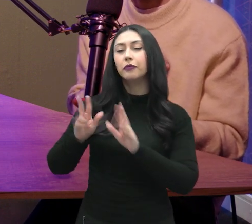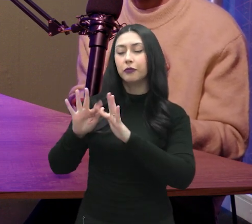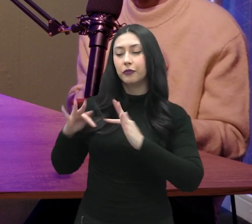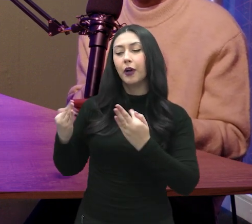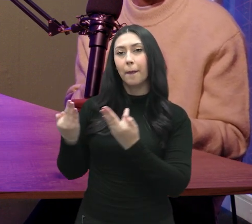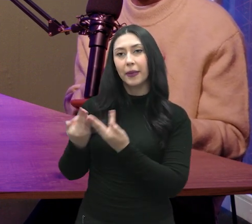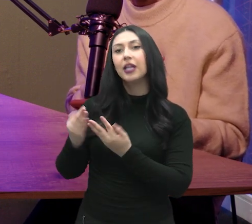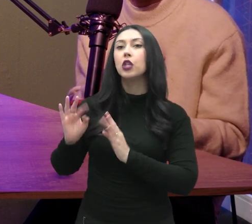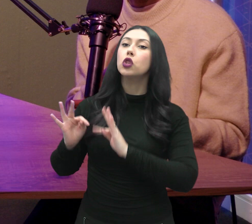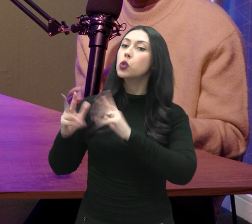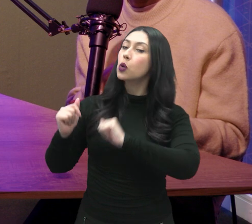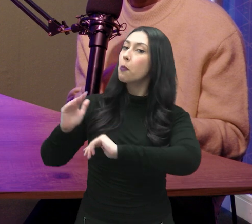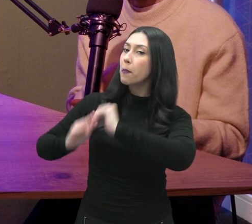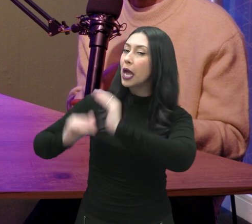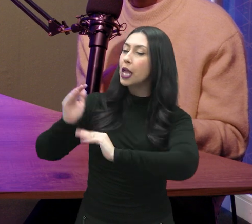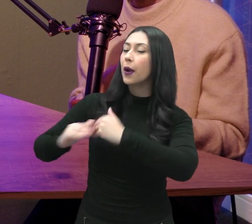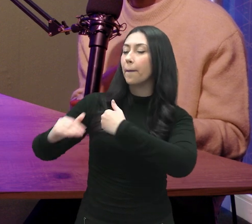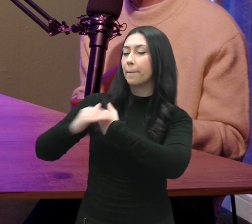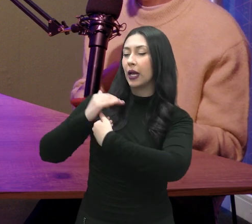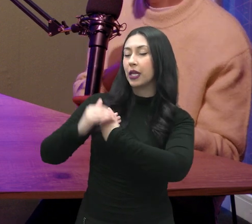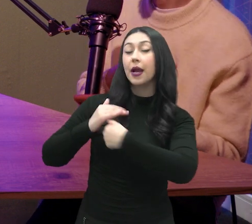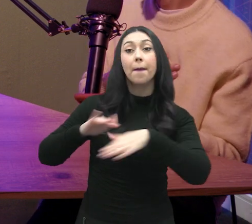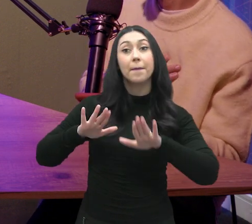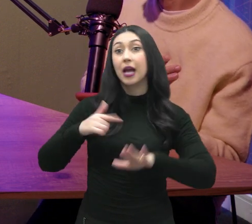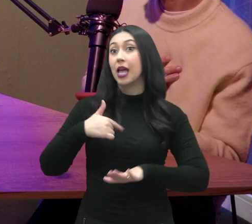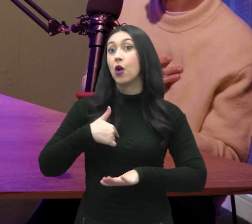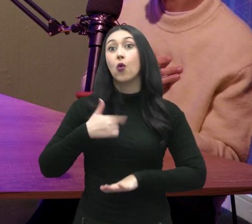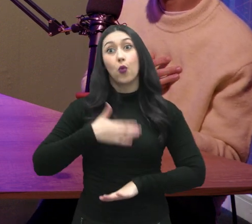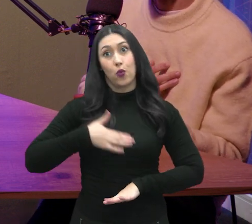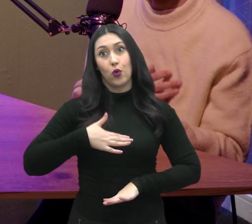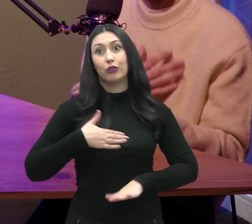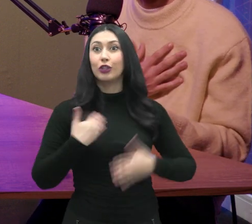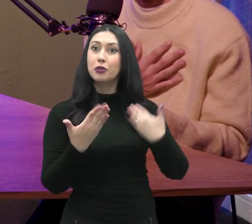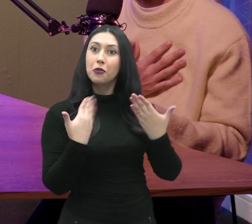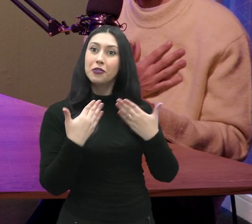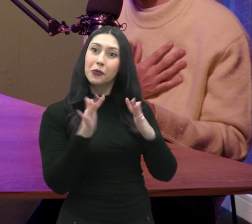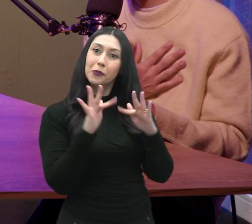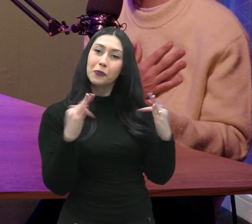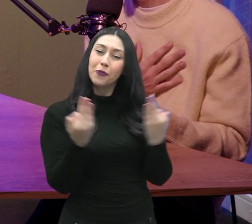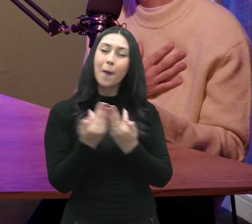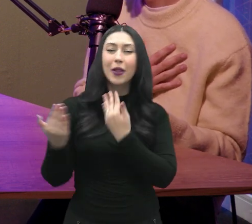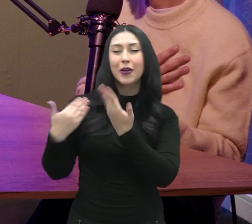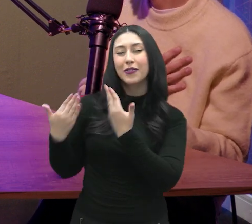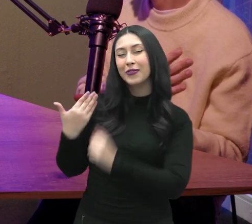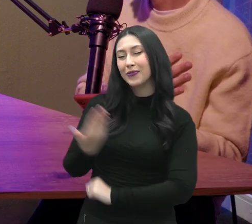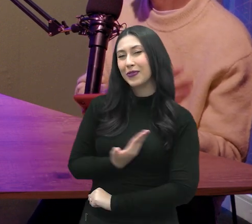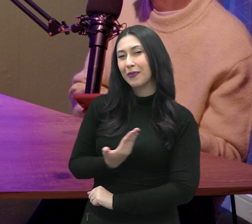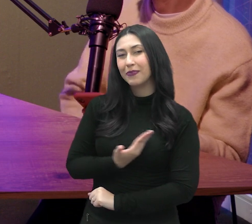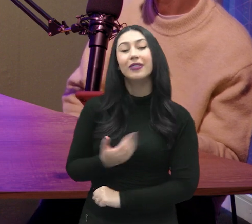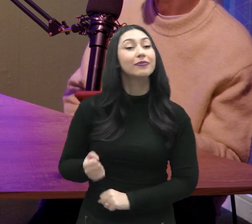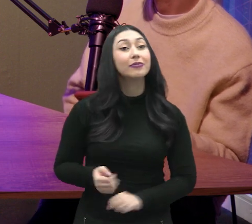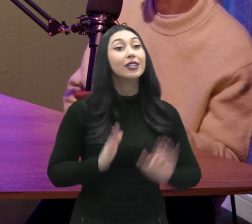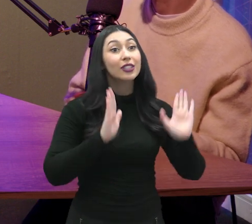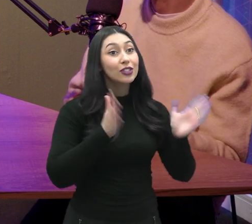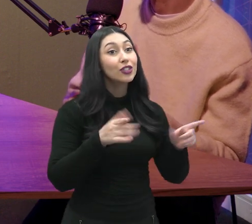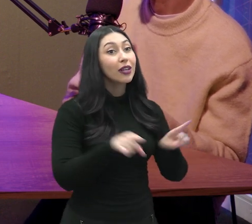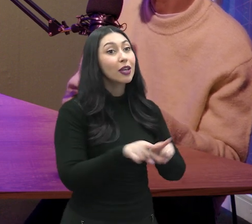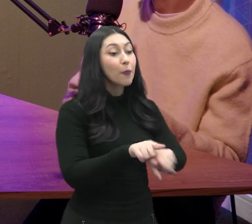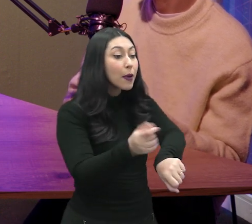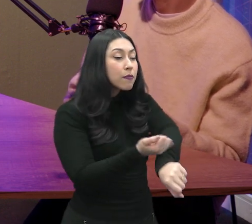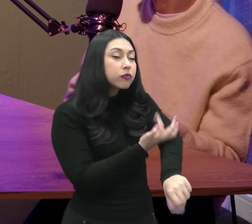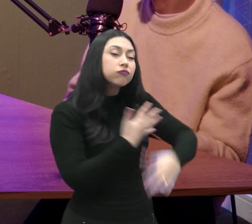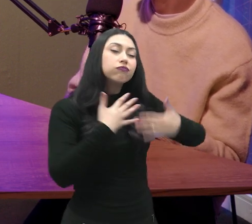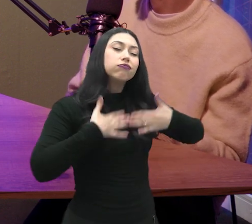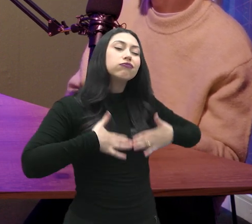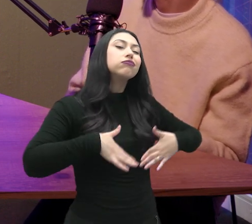amigos, pessoas da minha família fazem, me indicam, mas eu ainda não senti esse chamado. Mas eu adoro bater um papo com a minha família e com meus amigos. Olha só que legal. Você já